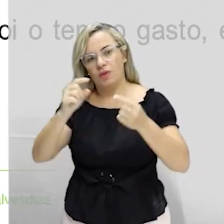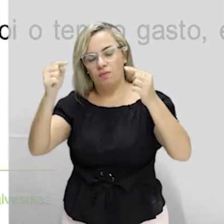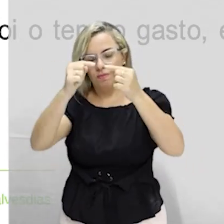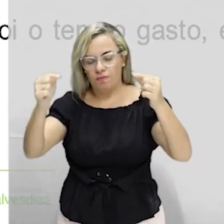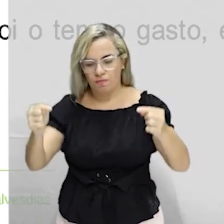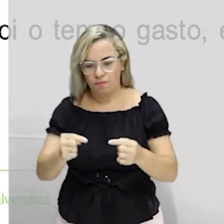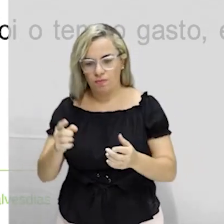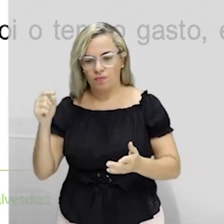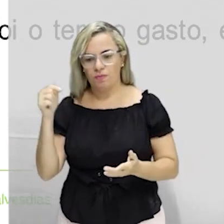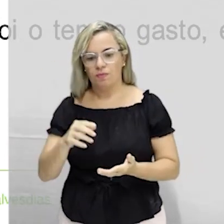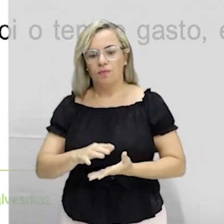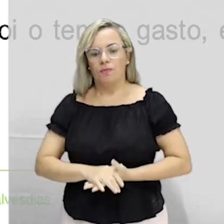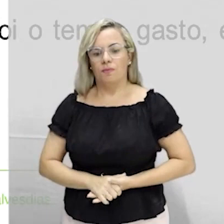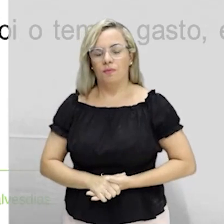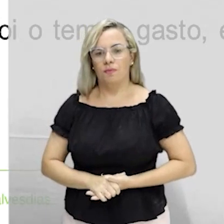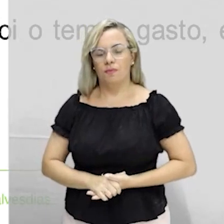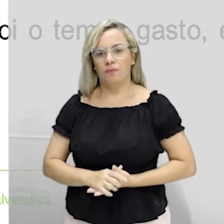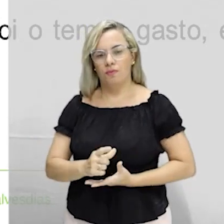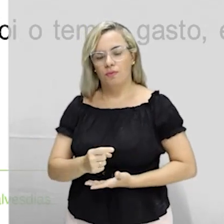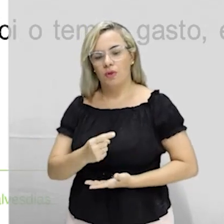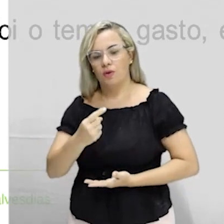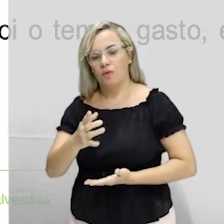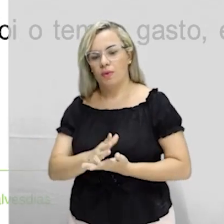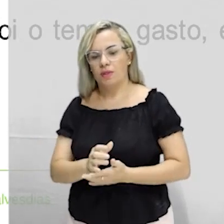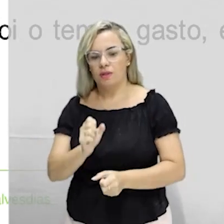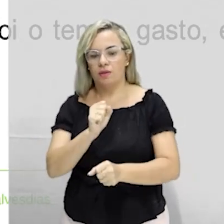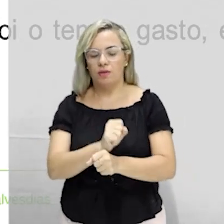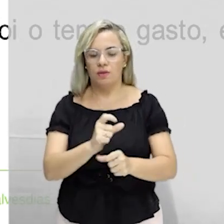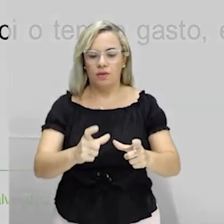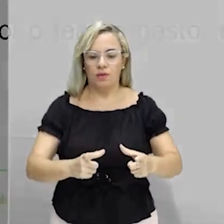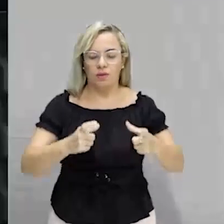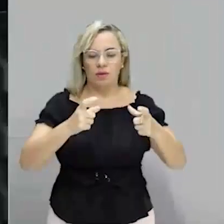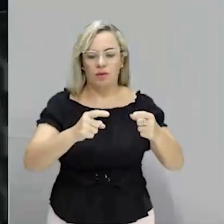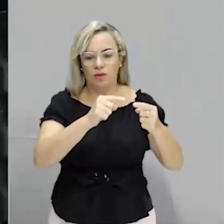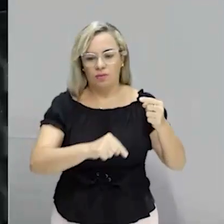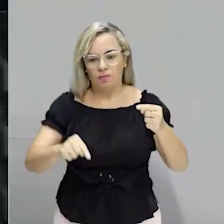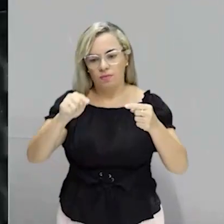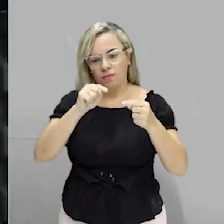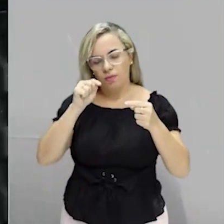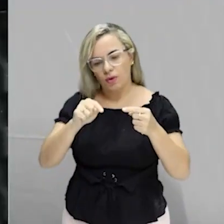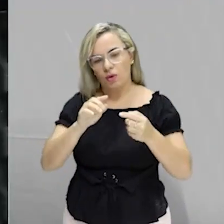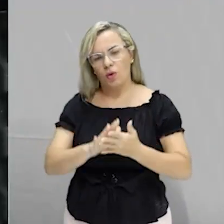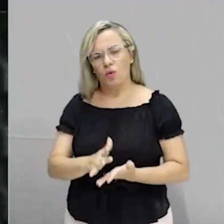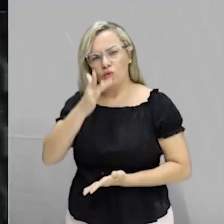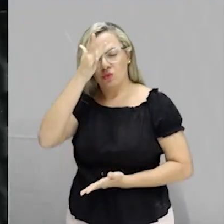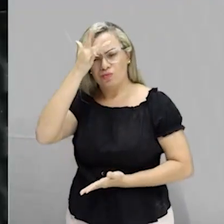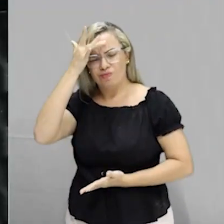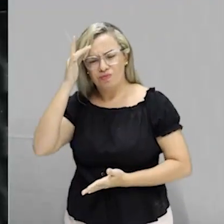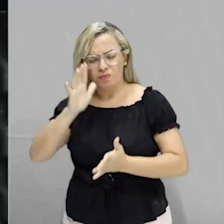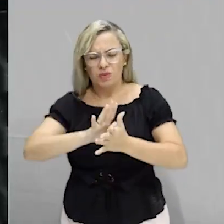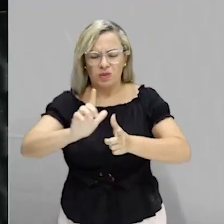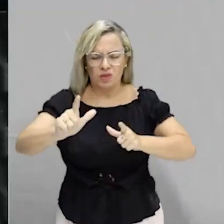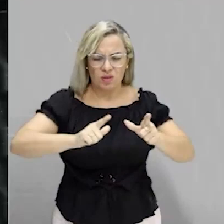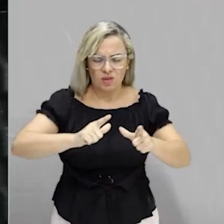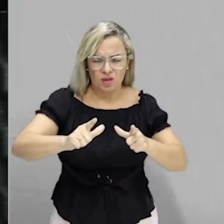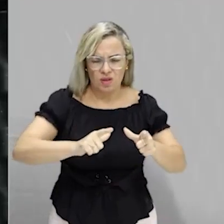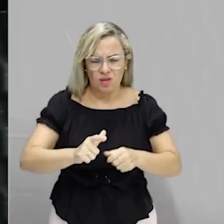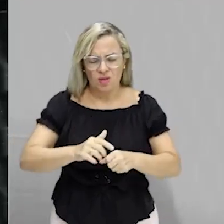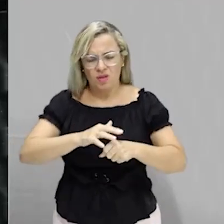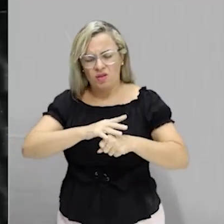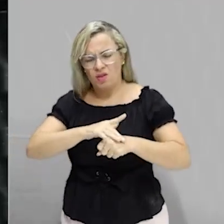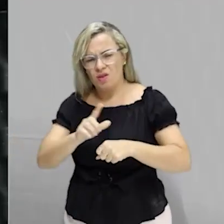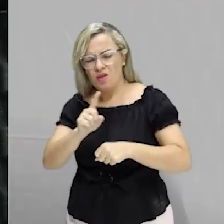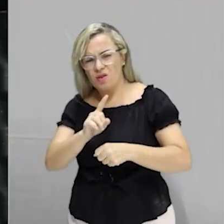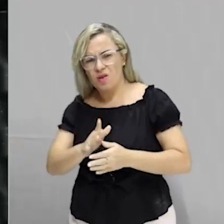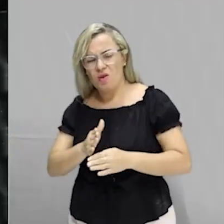proporcional. Em uma dessas paradas, um dos trabalhadores passou mal, não pôde participar da troca